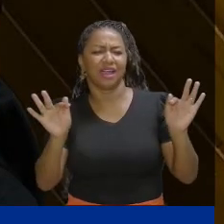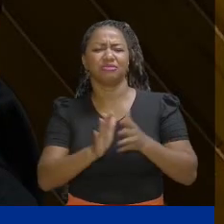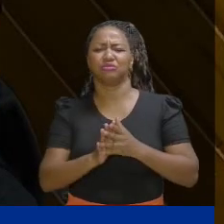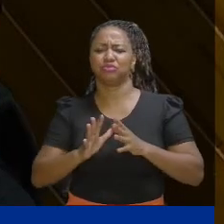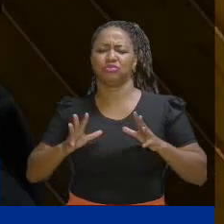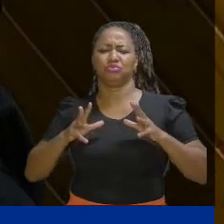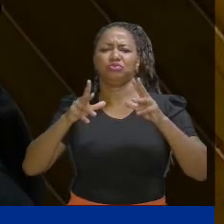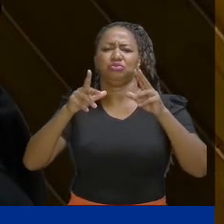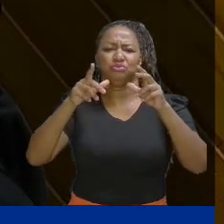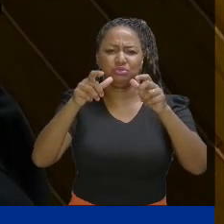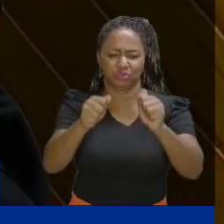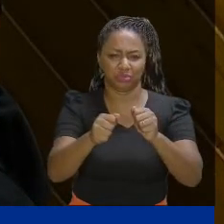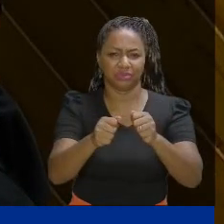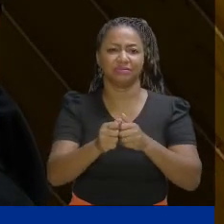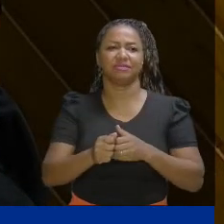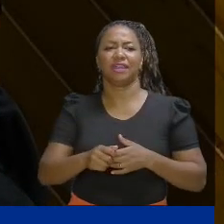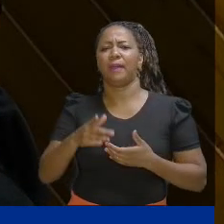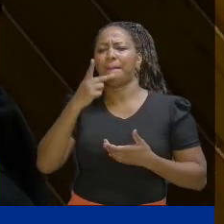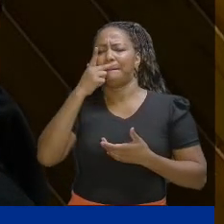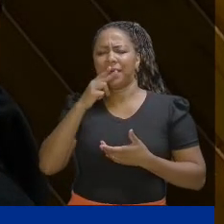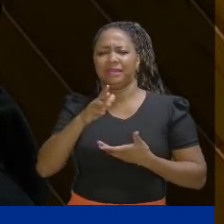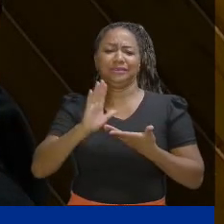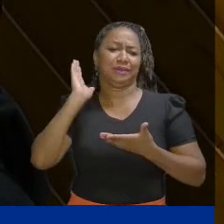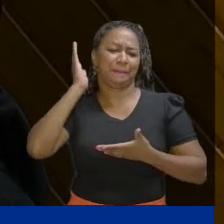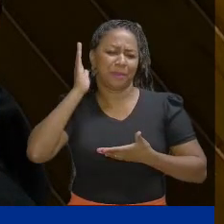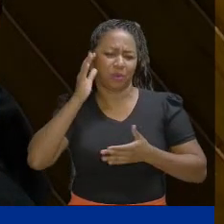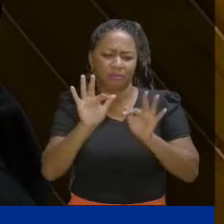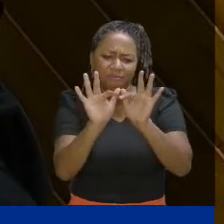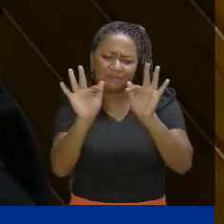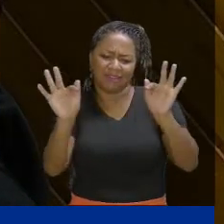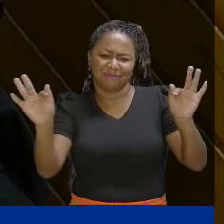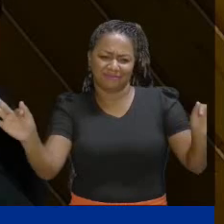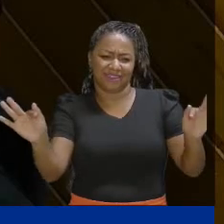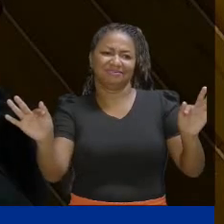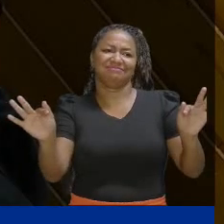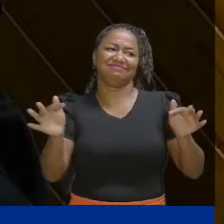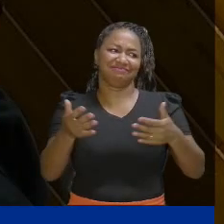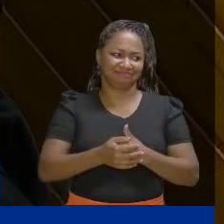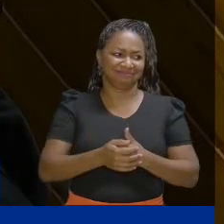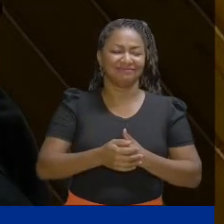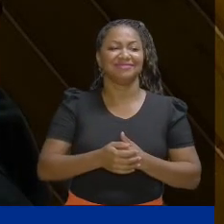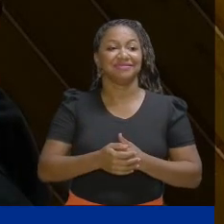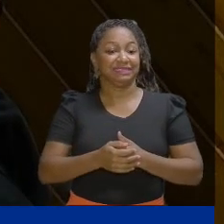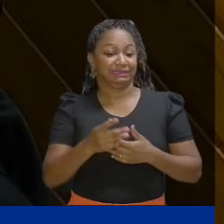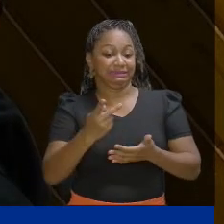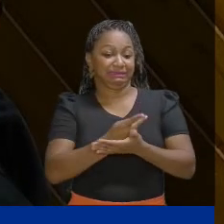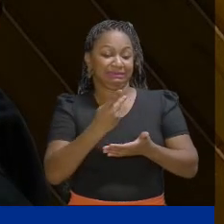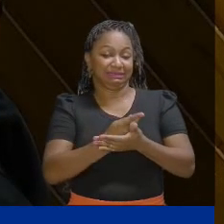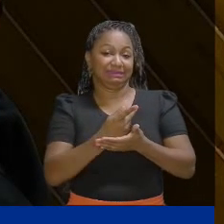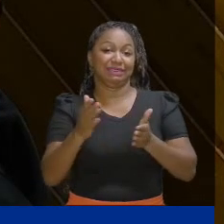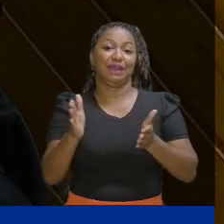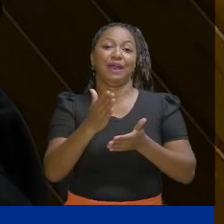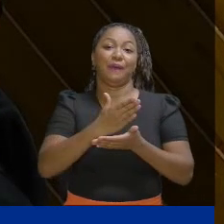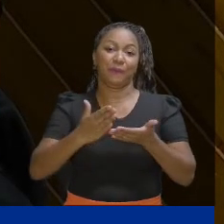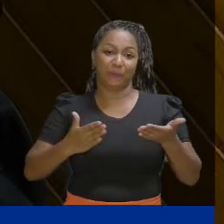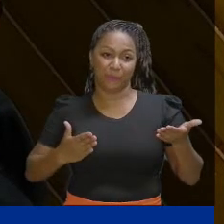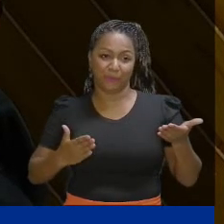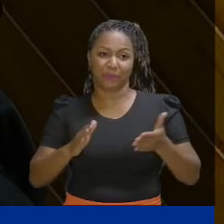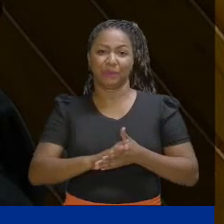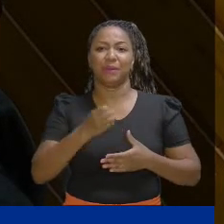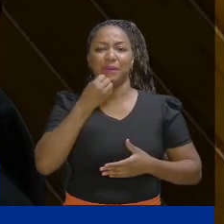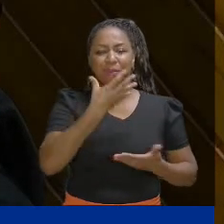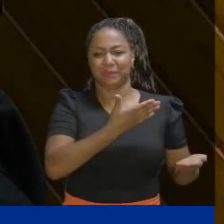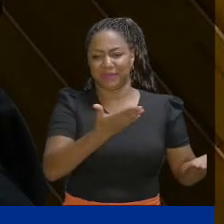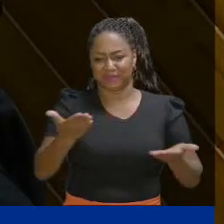juiz Normando Souza. Porque a Dilma é unânime, e eu acho que essa frase dele deve ter falhado em algum momento, viu? É muito